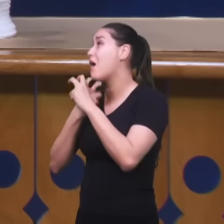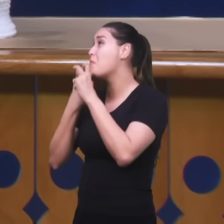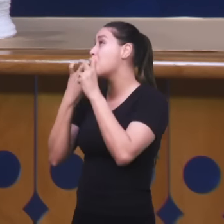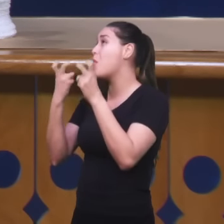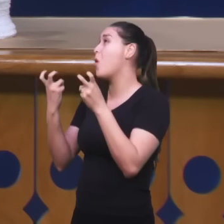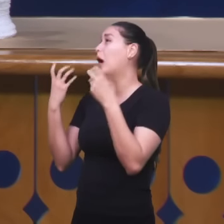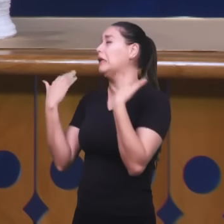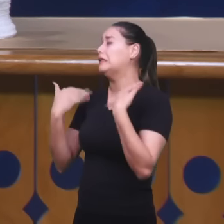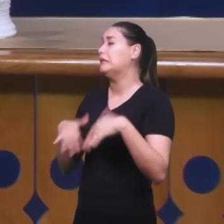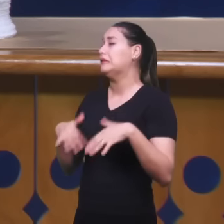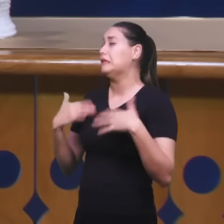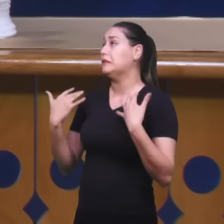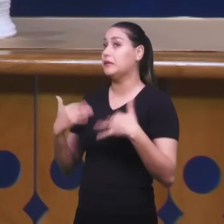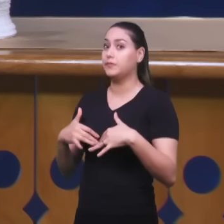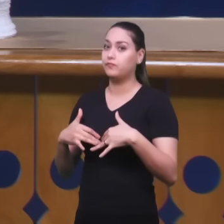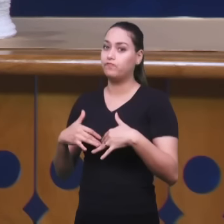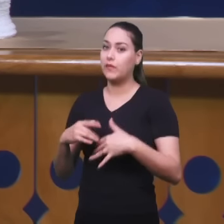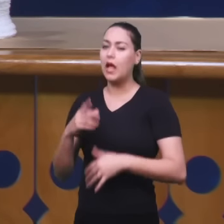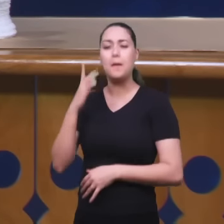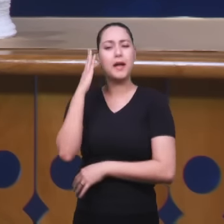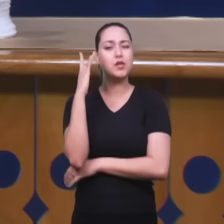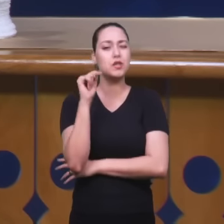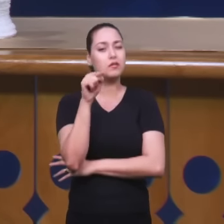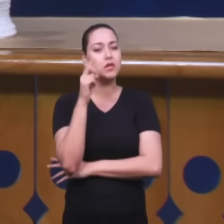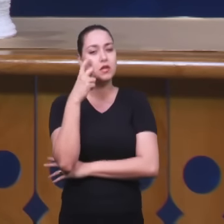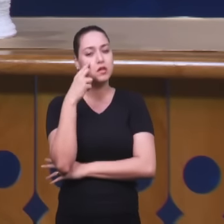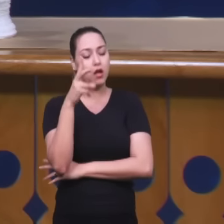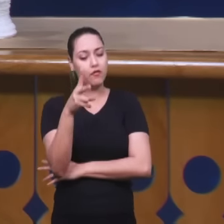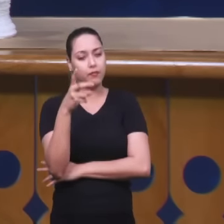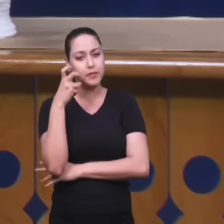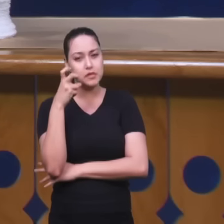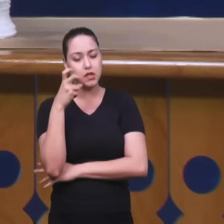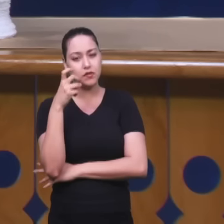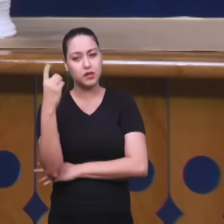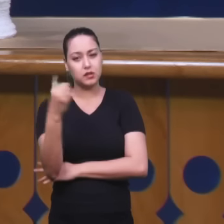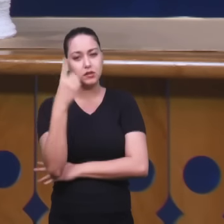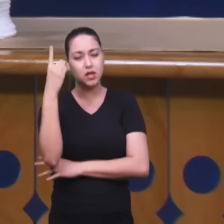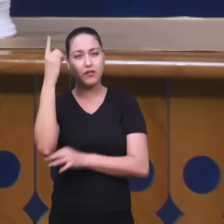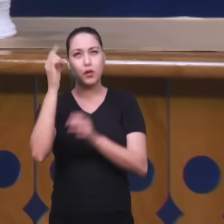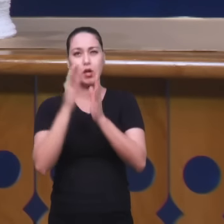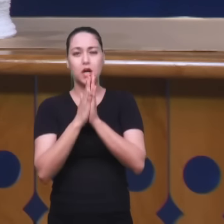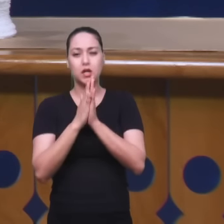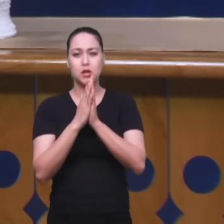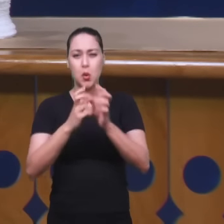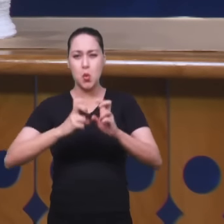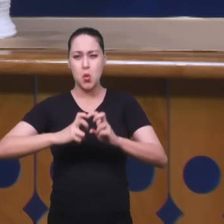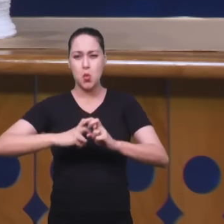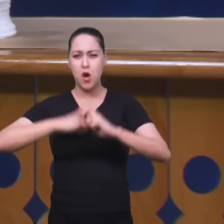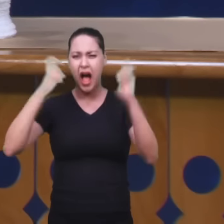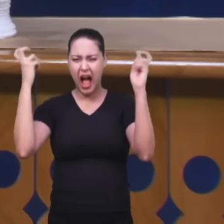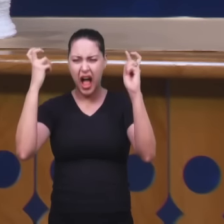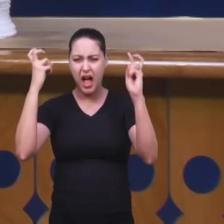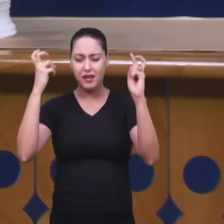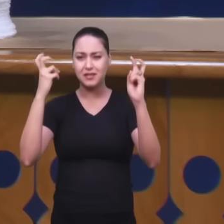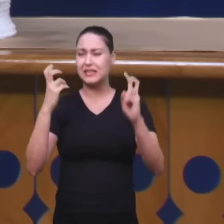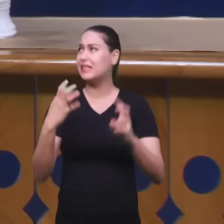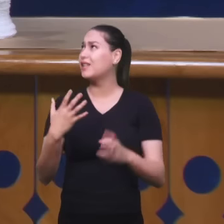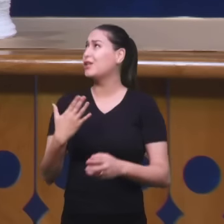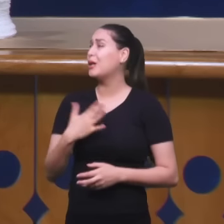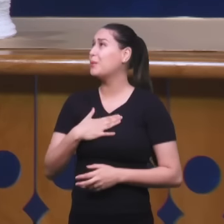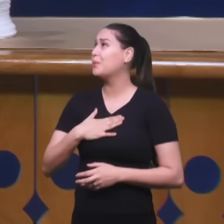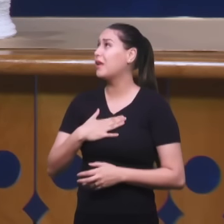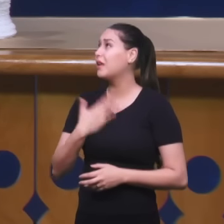estivéssemos Observando O salmista Orando Que ele pode Ter até gritado Nessa hora E ele clama A Deus Tira minha alma Da